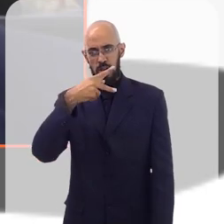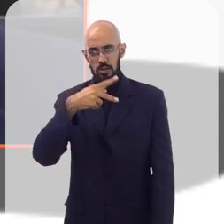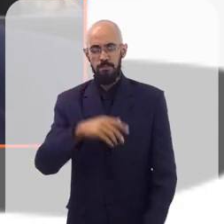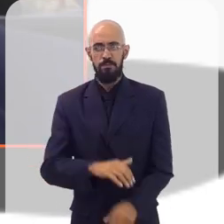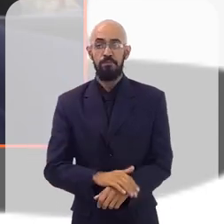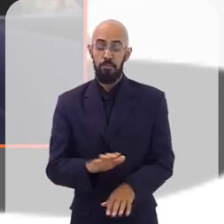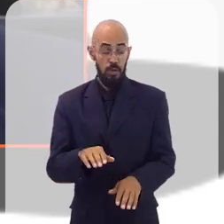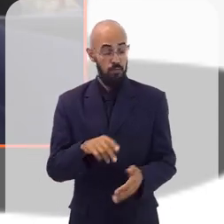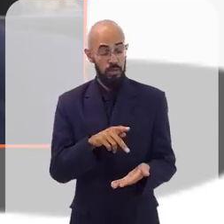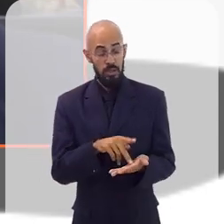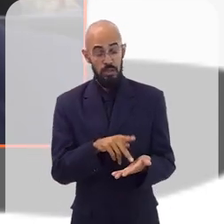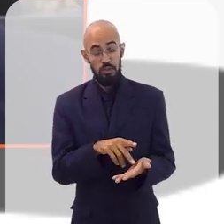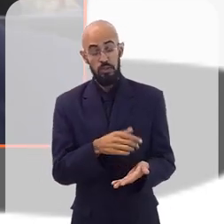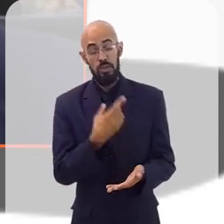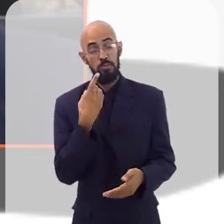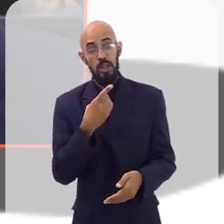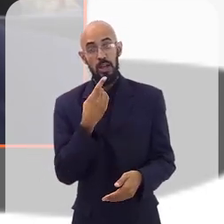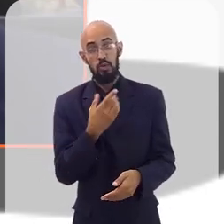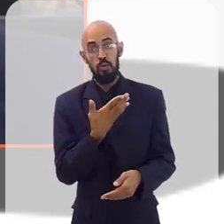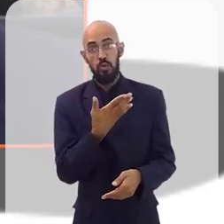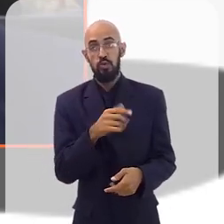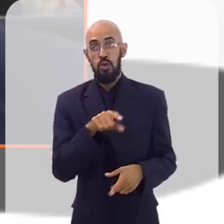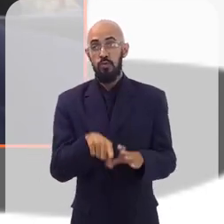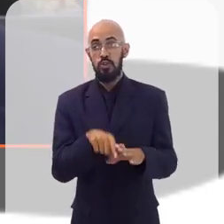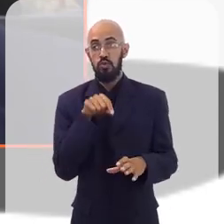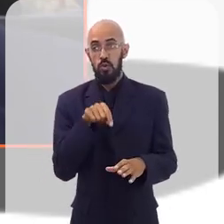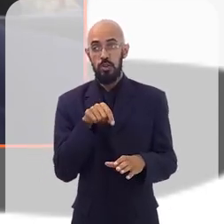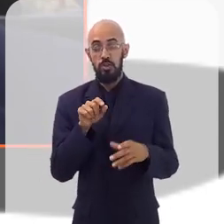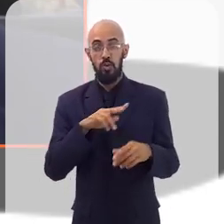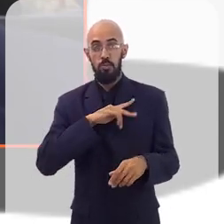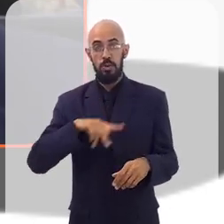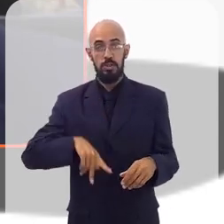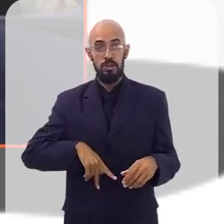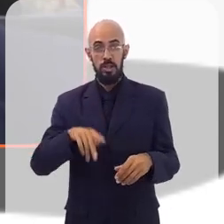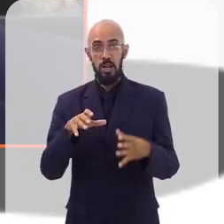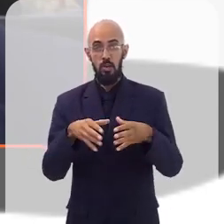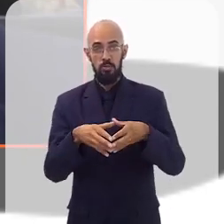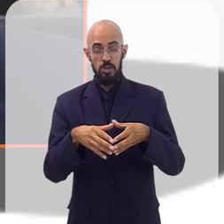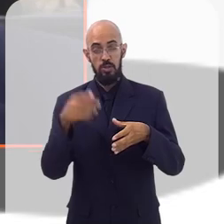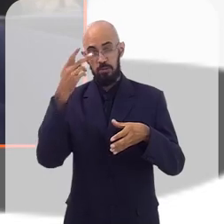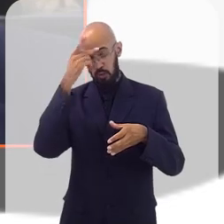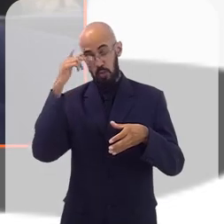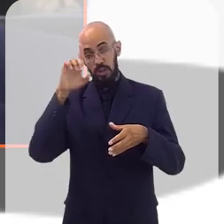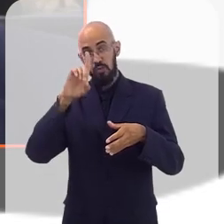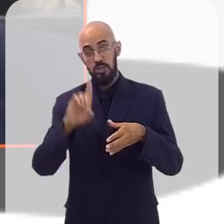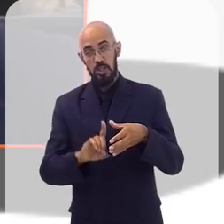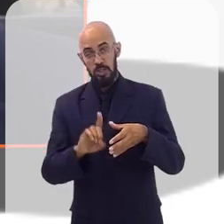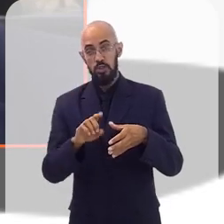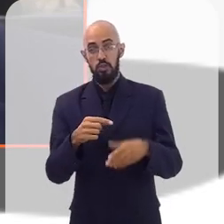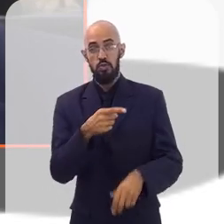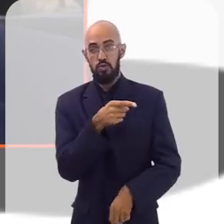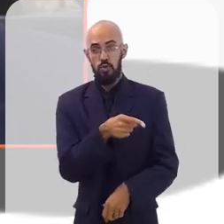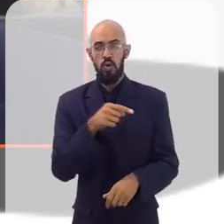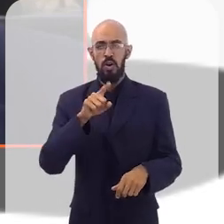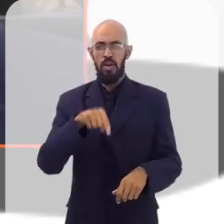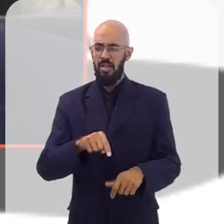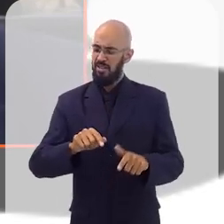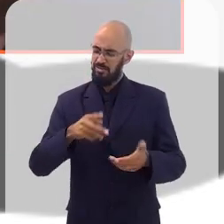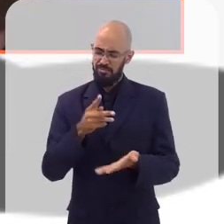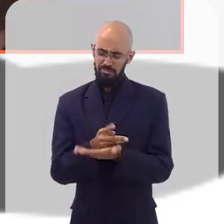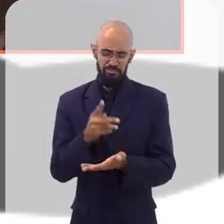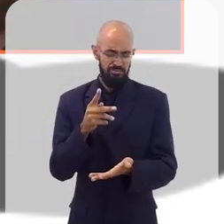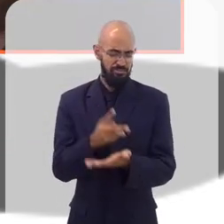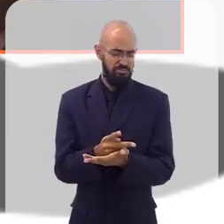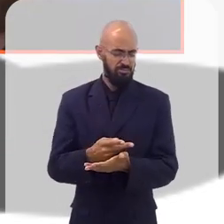importante que vai atingir diretamente aquelas pessoas que têm e no seu dia a